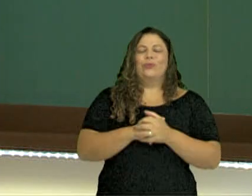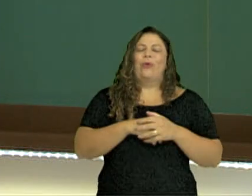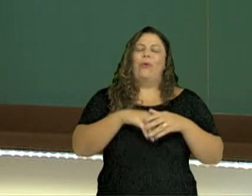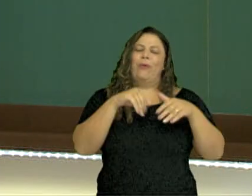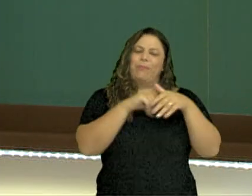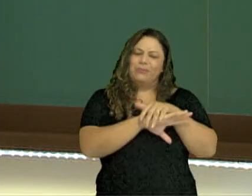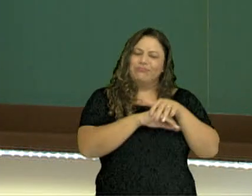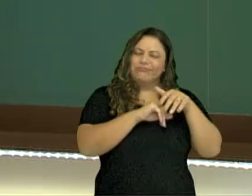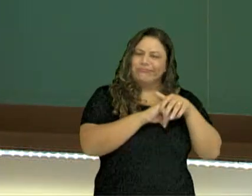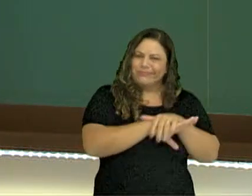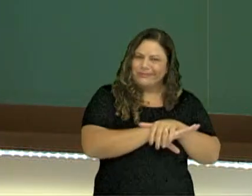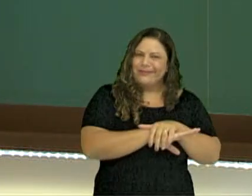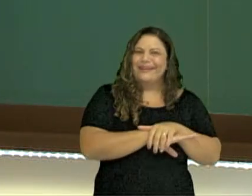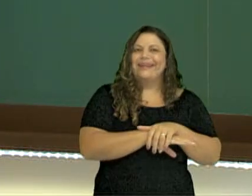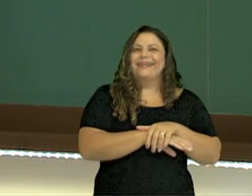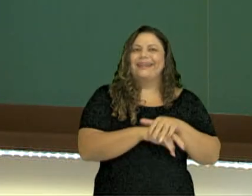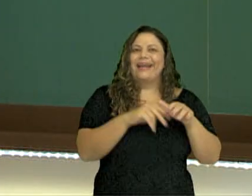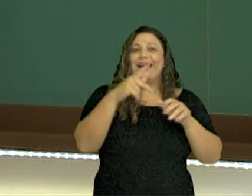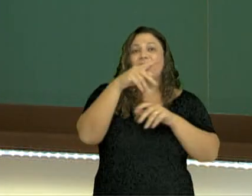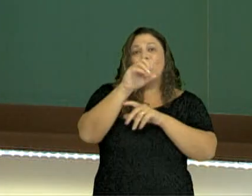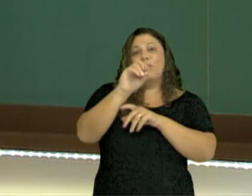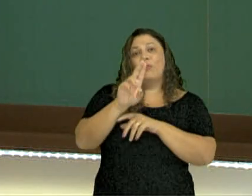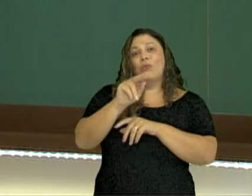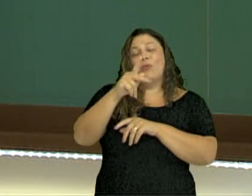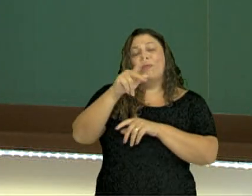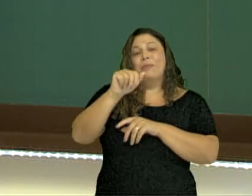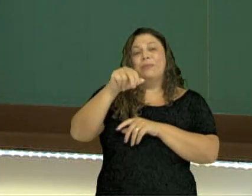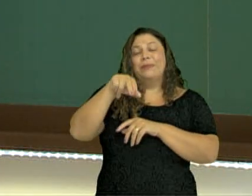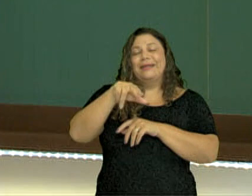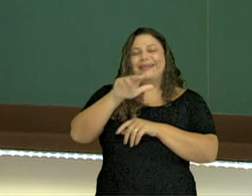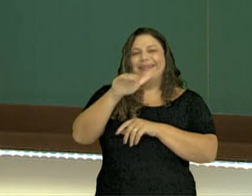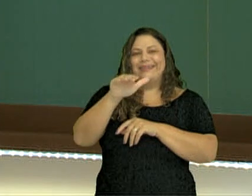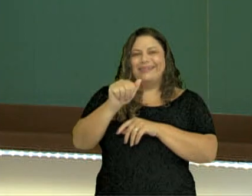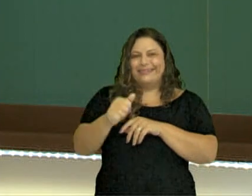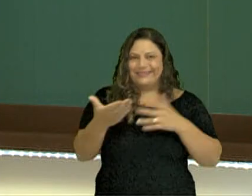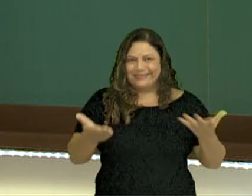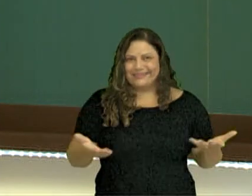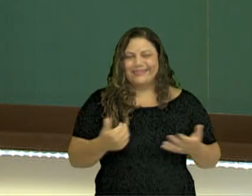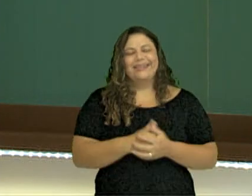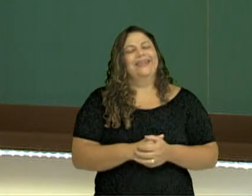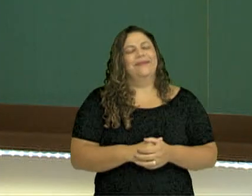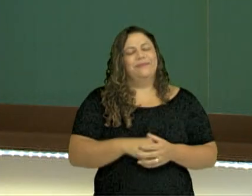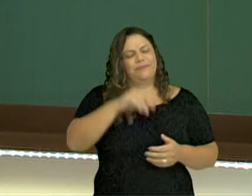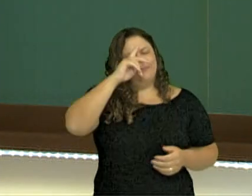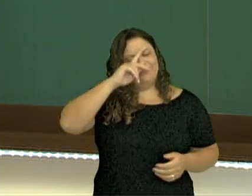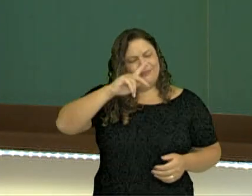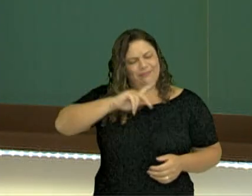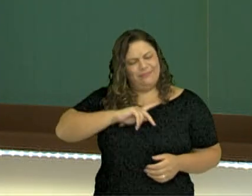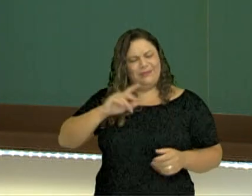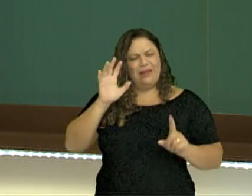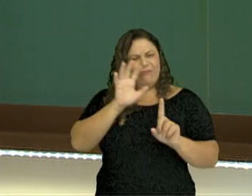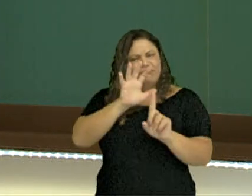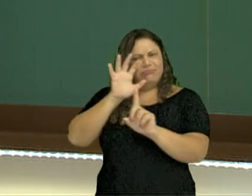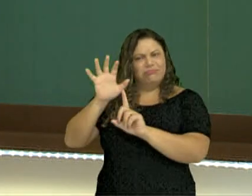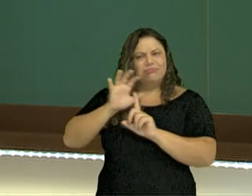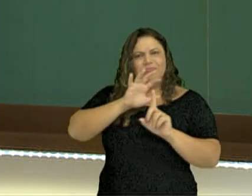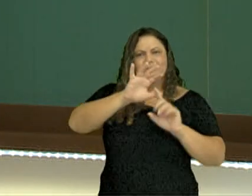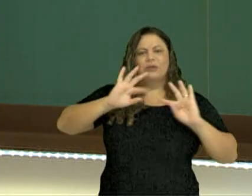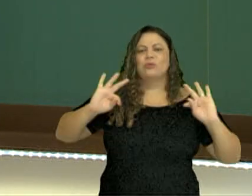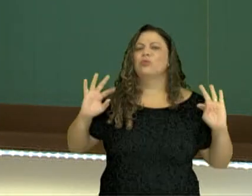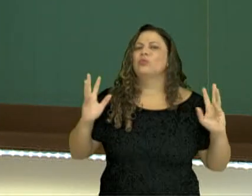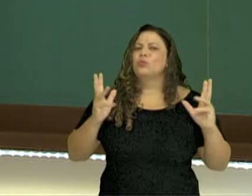Essa cultura de poupança não influencia apenas na sua vida pessoal, influencia também na vida